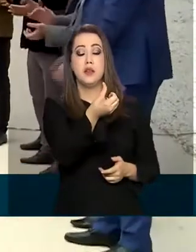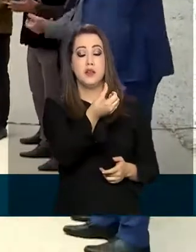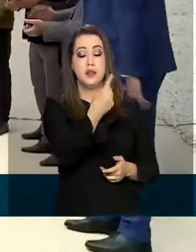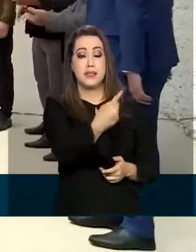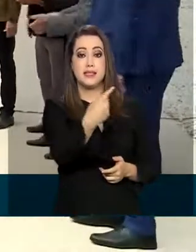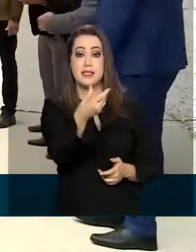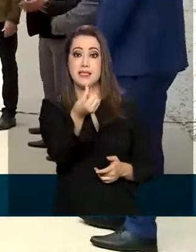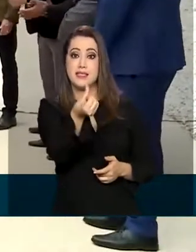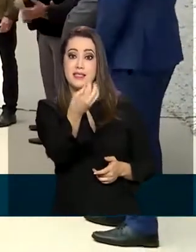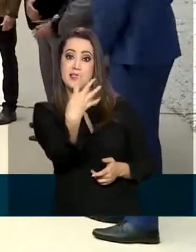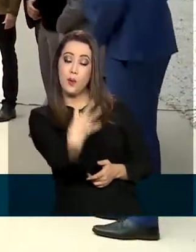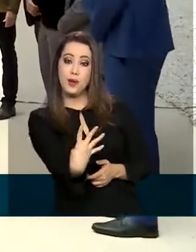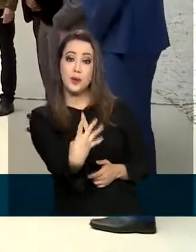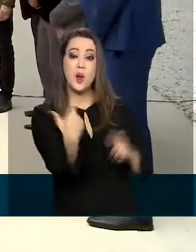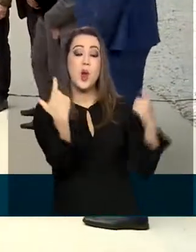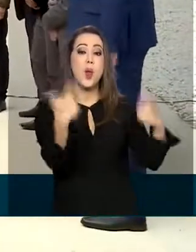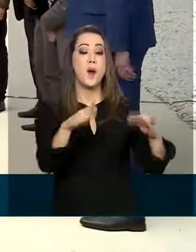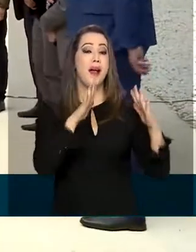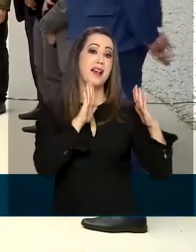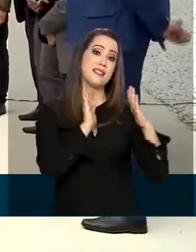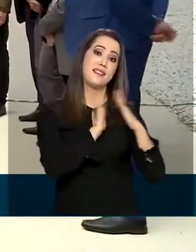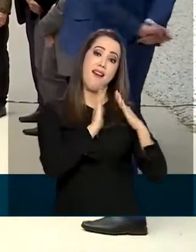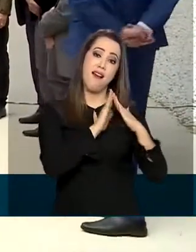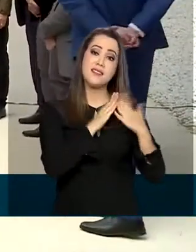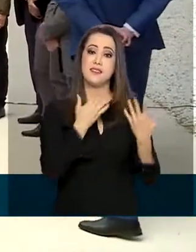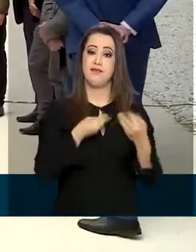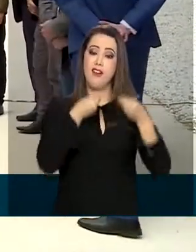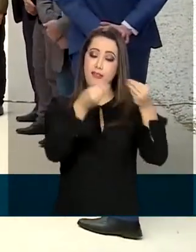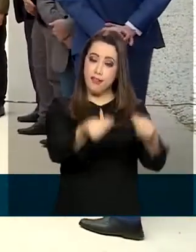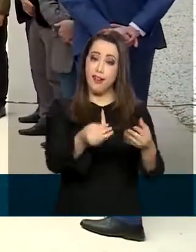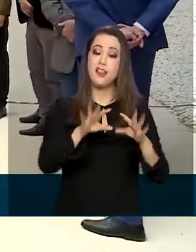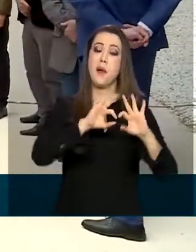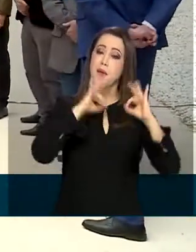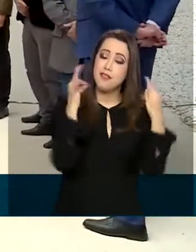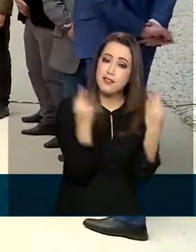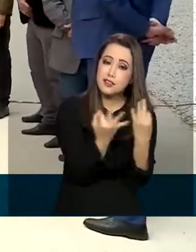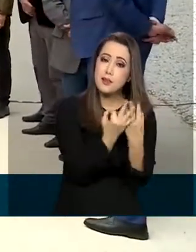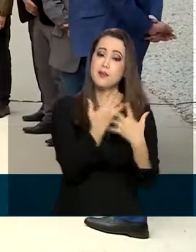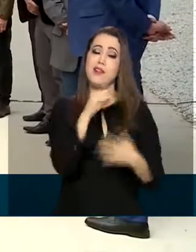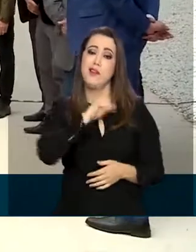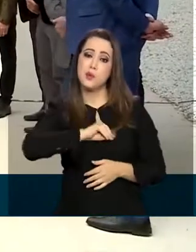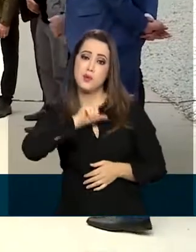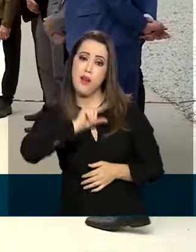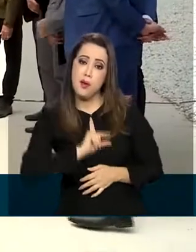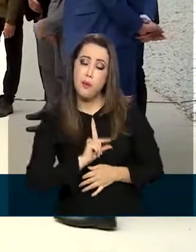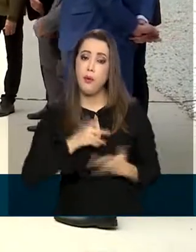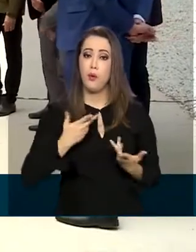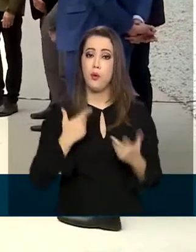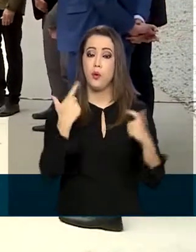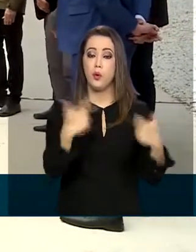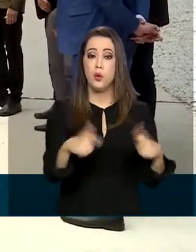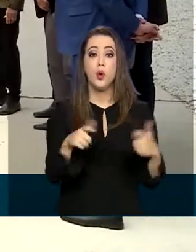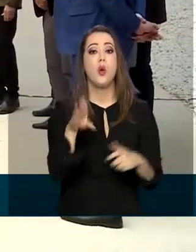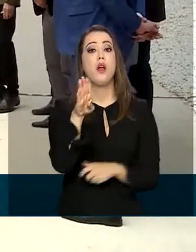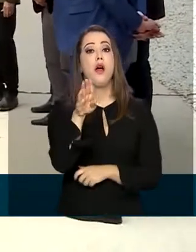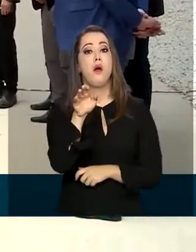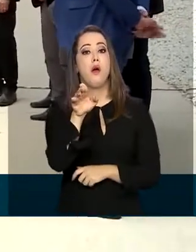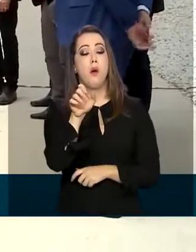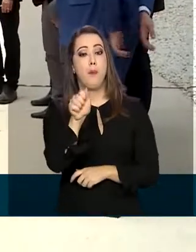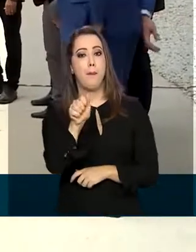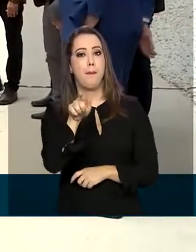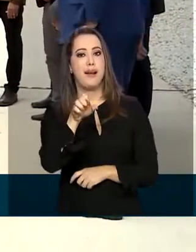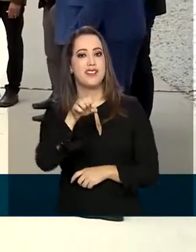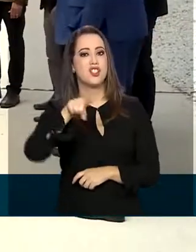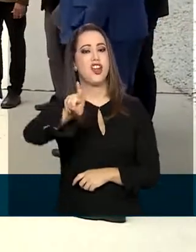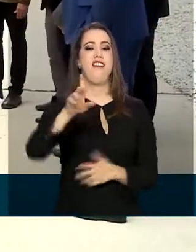1.164, dessas 1.164 moradias para famílias de baixa renda no bairro Tarumã, em Bagé, no Rio Grande do Sul.